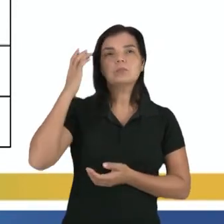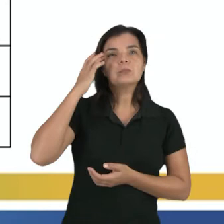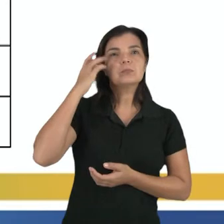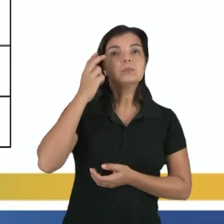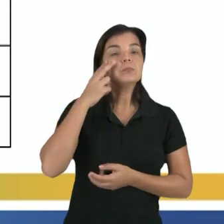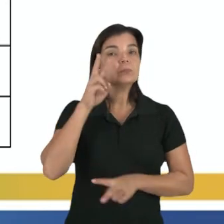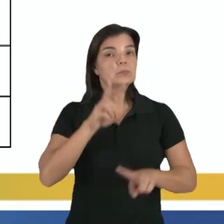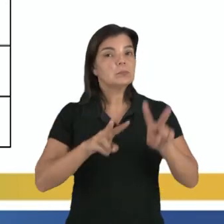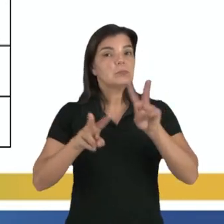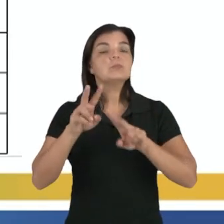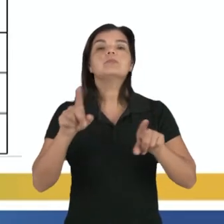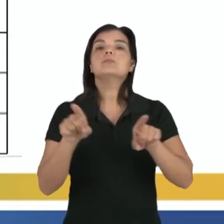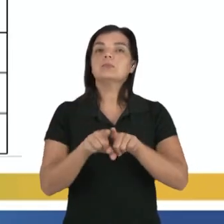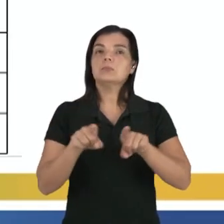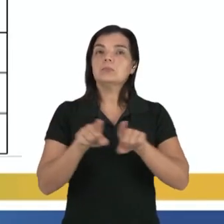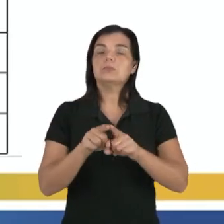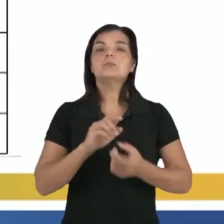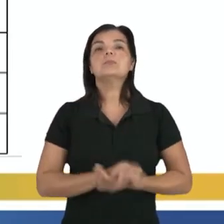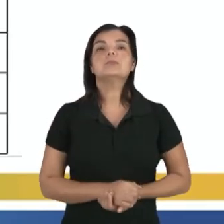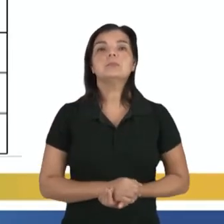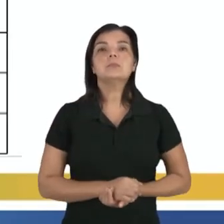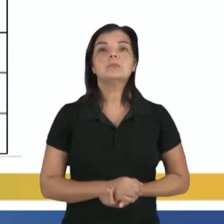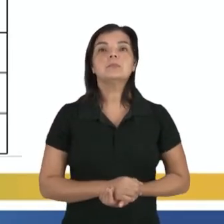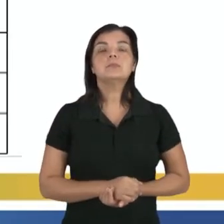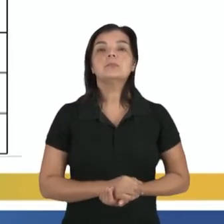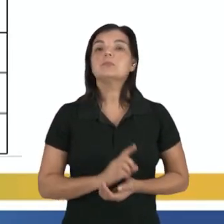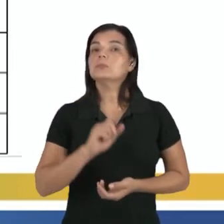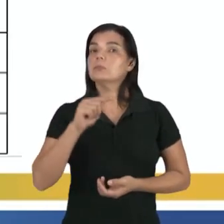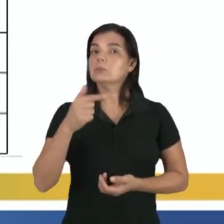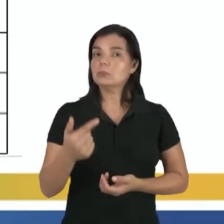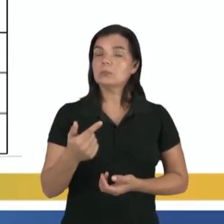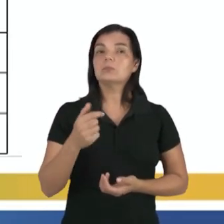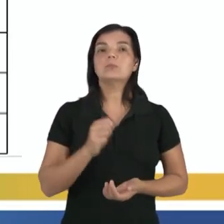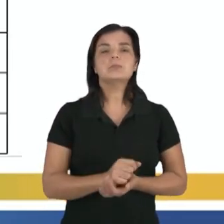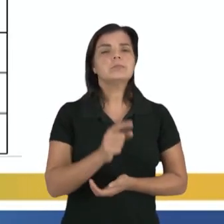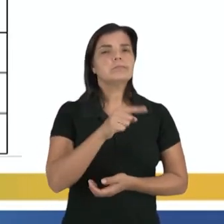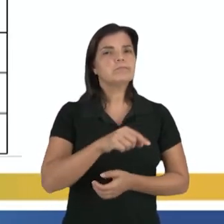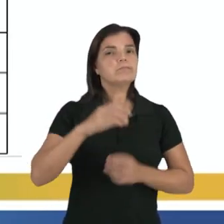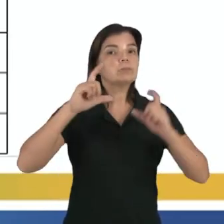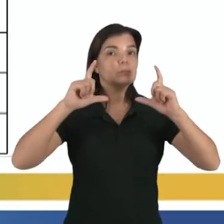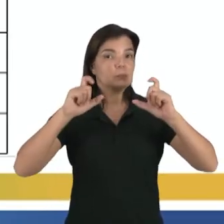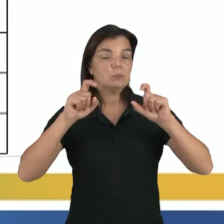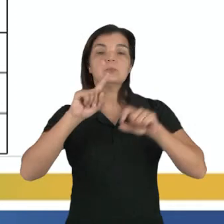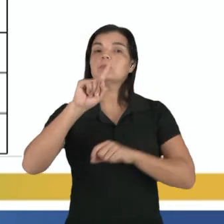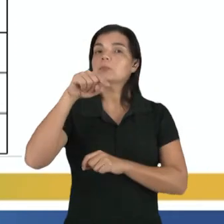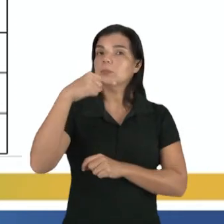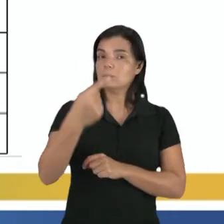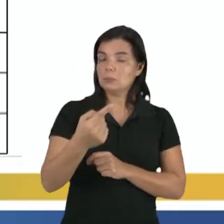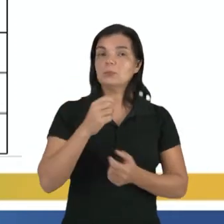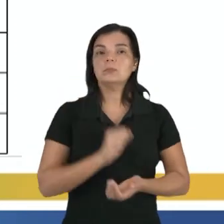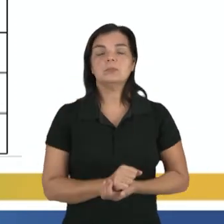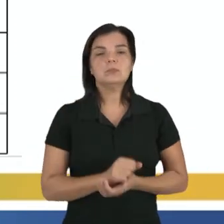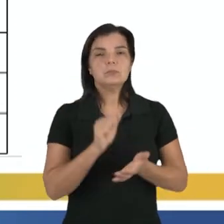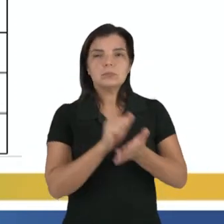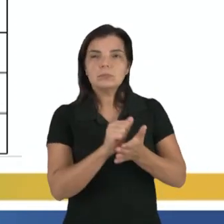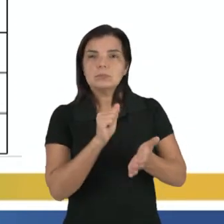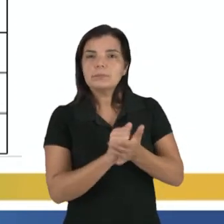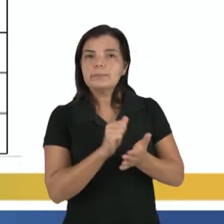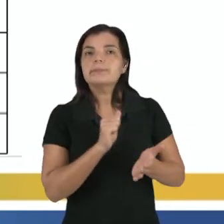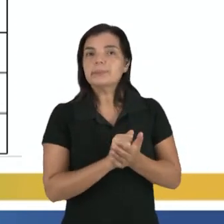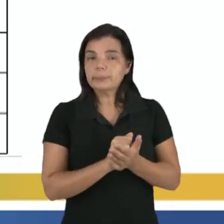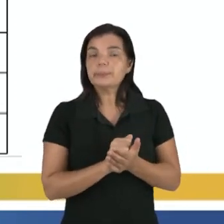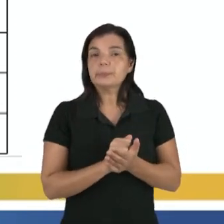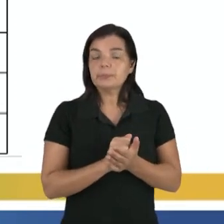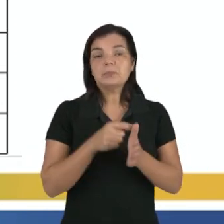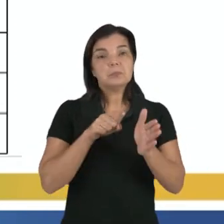deduzindo, visualizando, tá? Eles seguem, aí vocês vão só printando para vocês quando estiverem fazendo